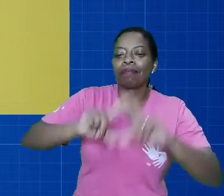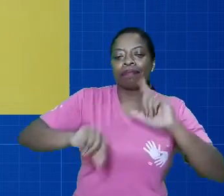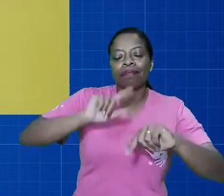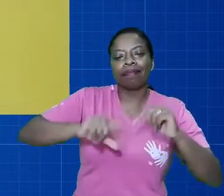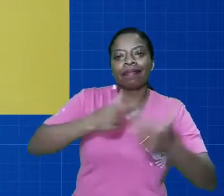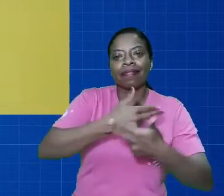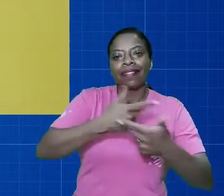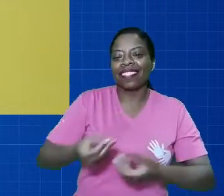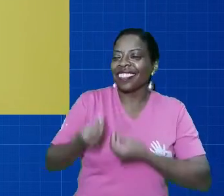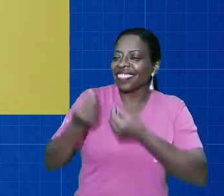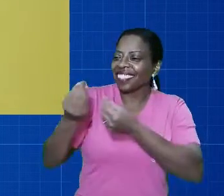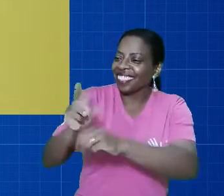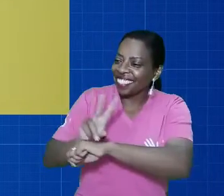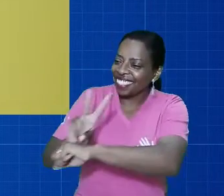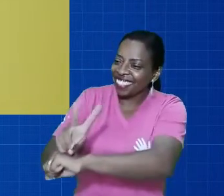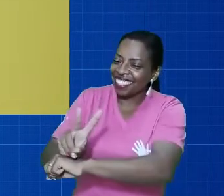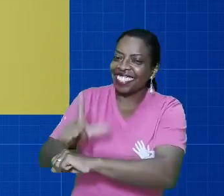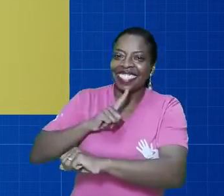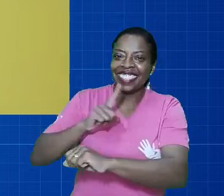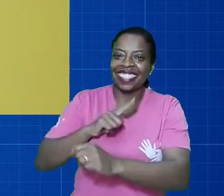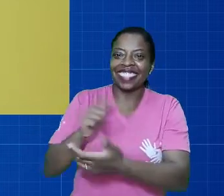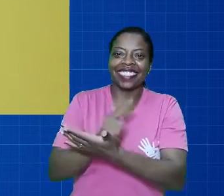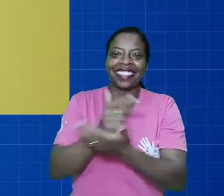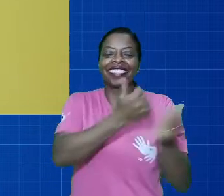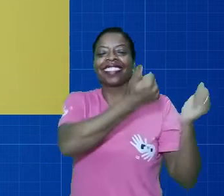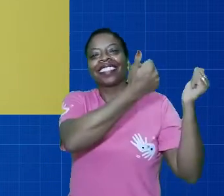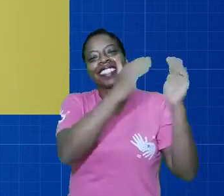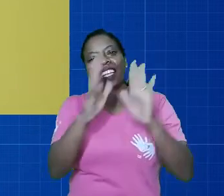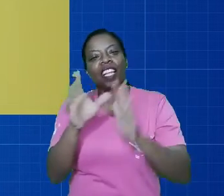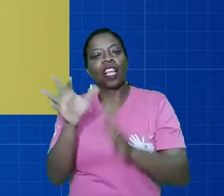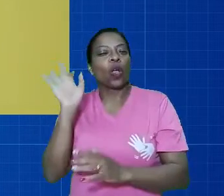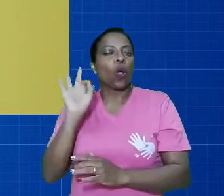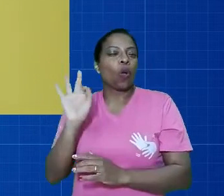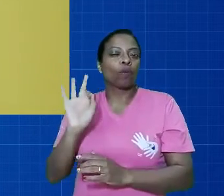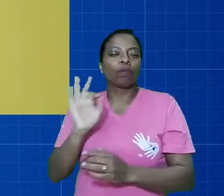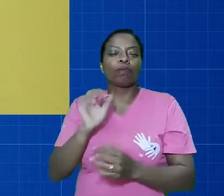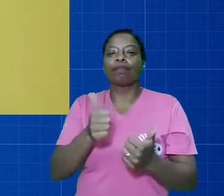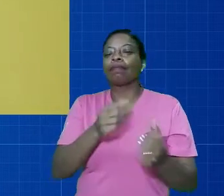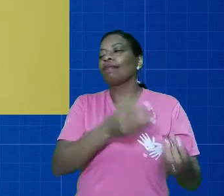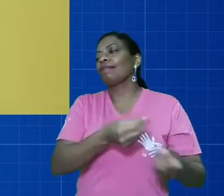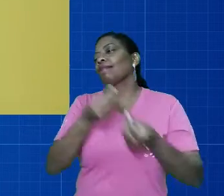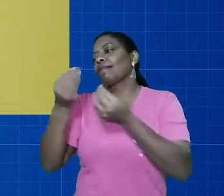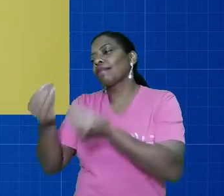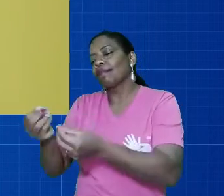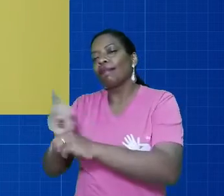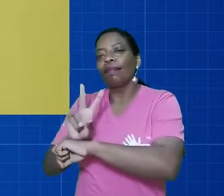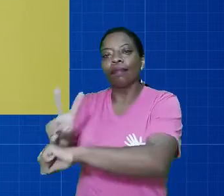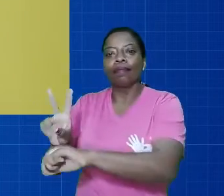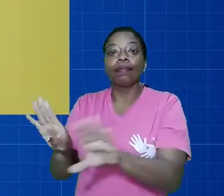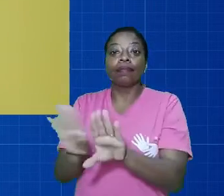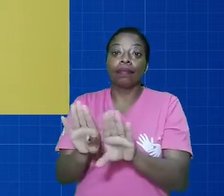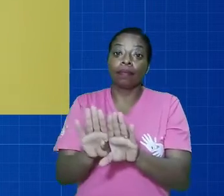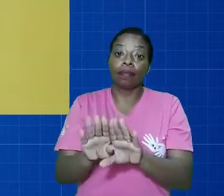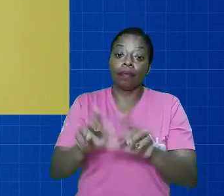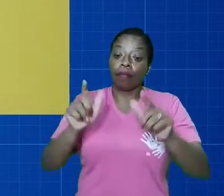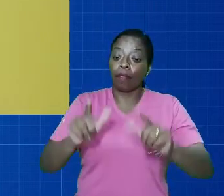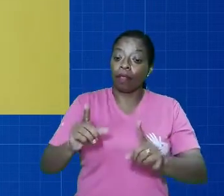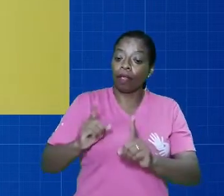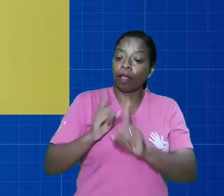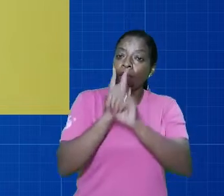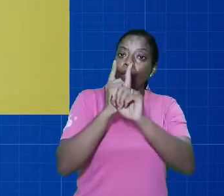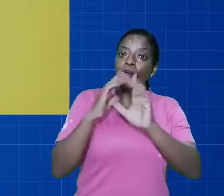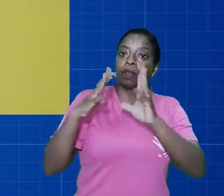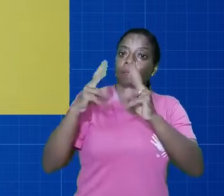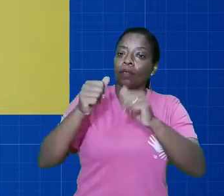ótima lá na oficina. Então era um espaço de encontro também dos profissionais da área. E